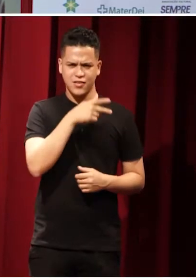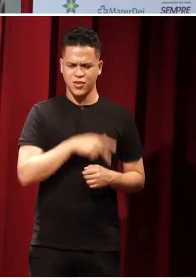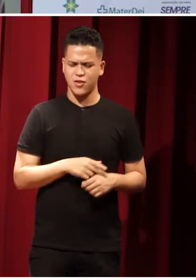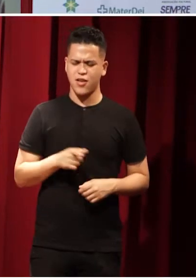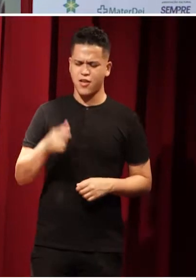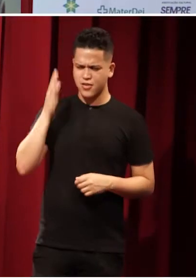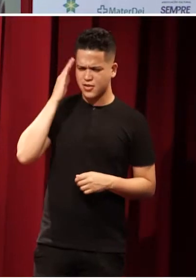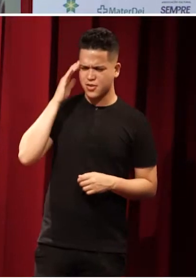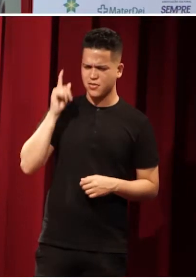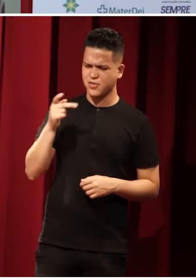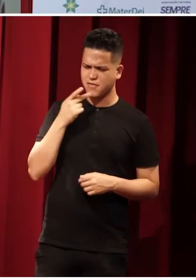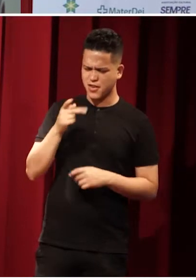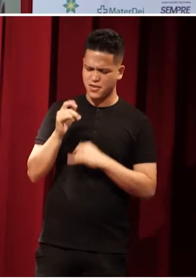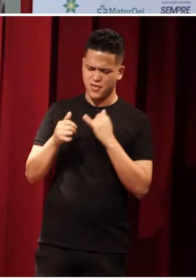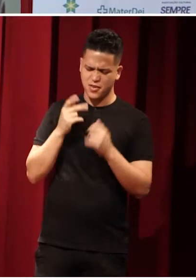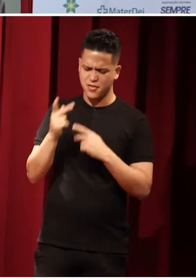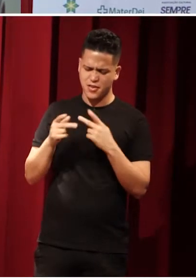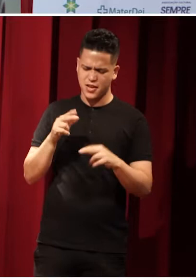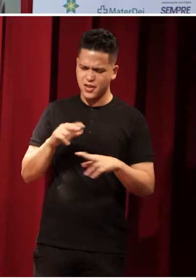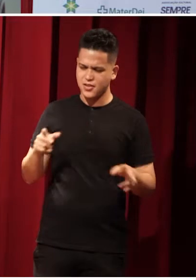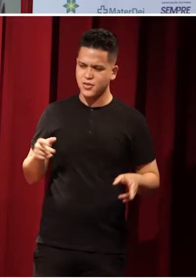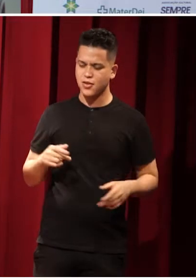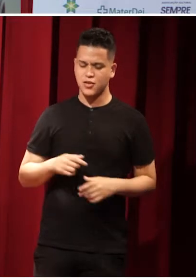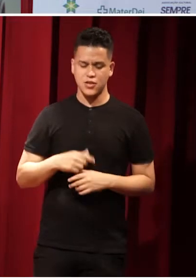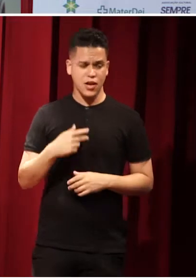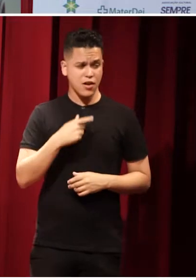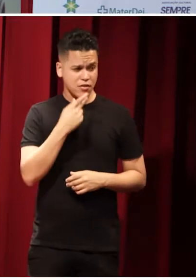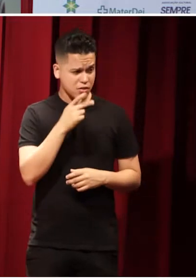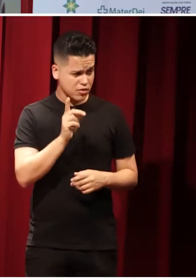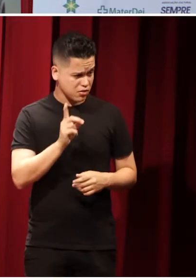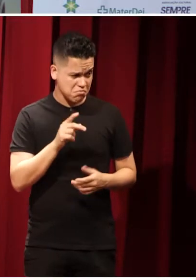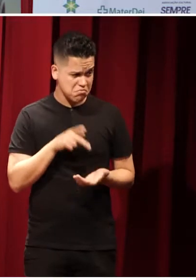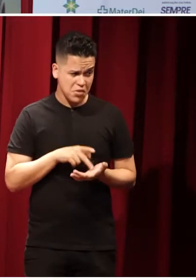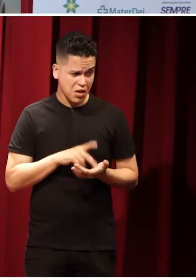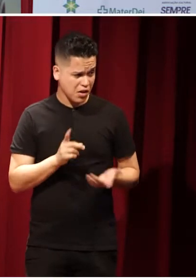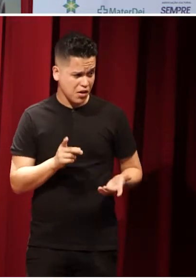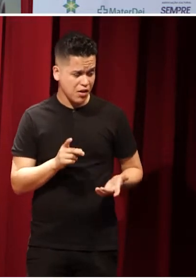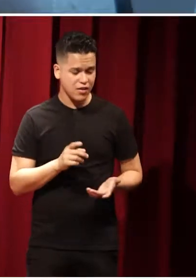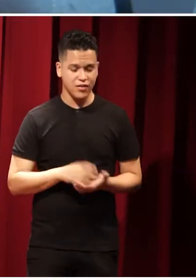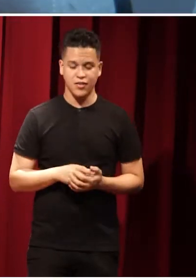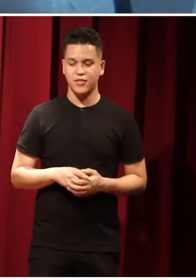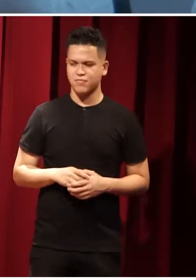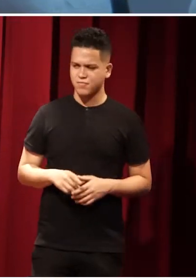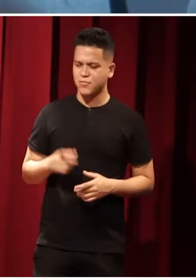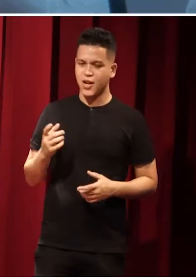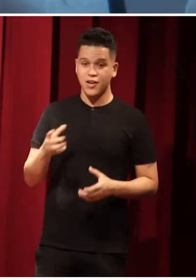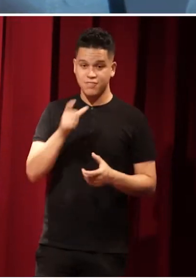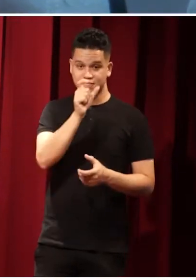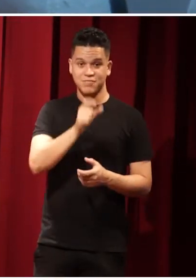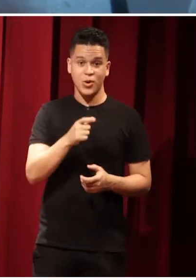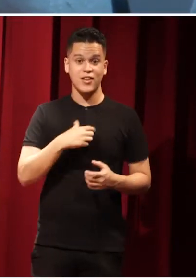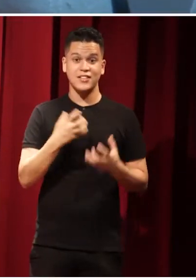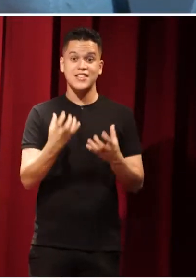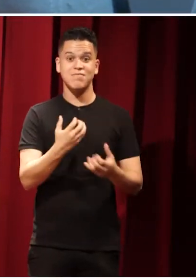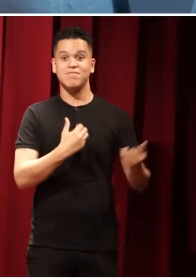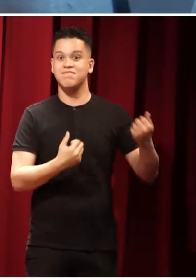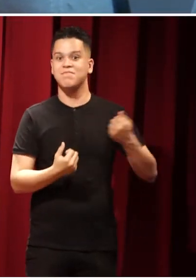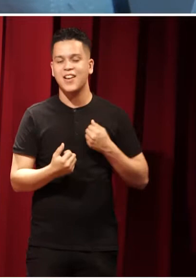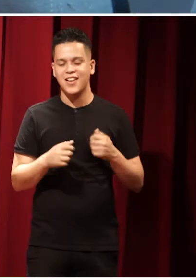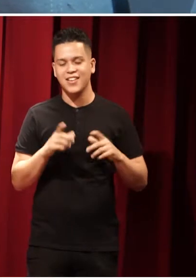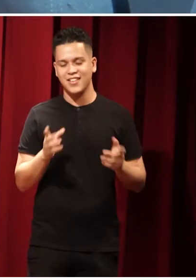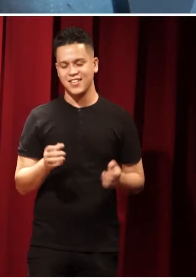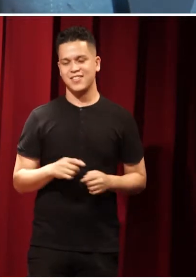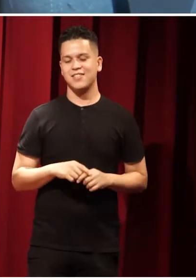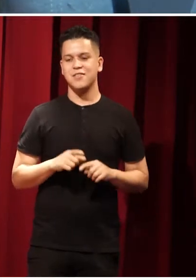que você contou de mim. Eu falei, mas não é verdade? Queriam me matar por sua causa. Aí, hoje eu queria dizer... A